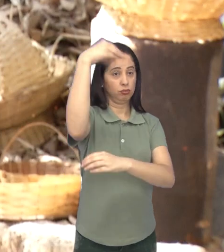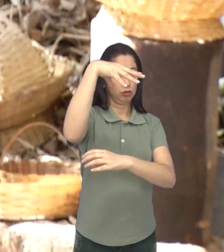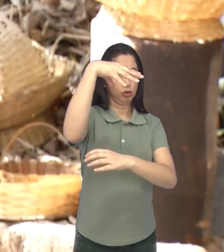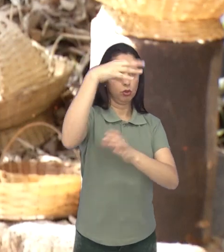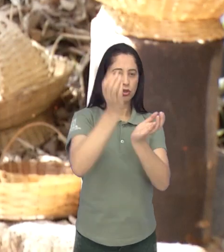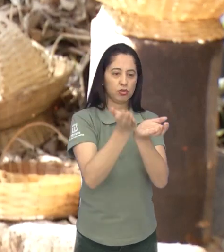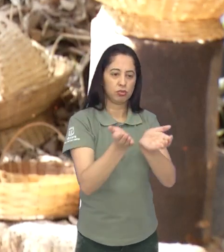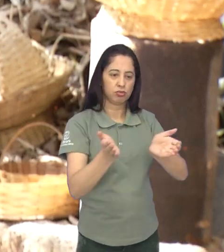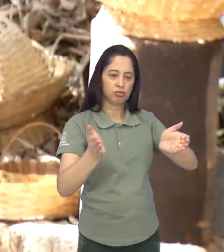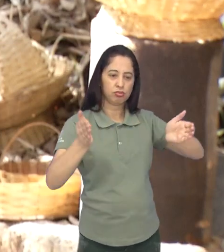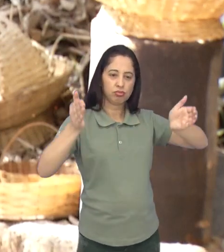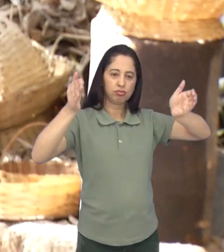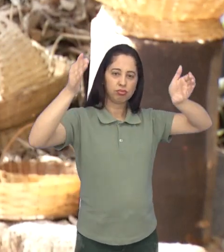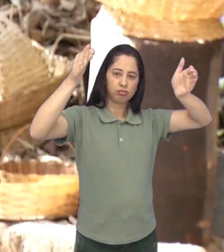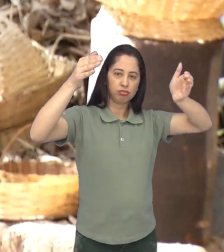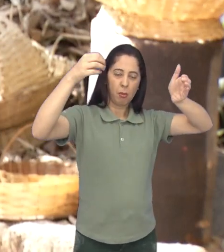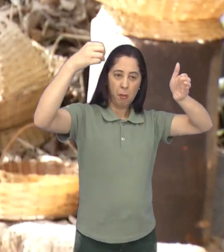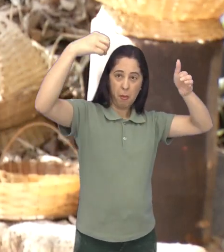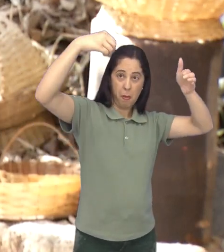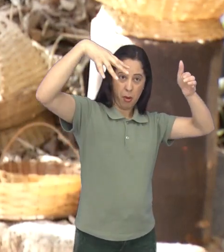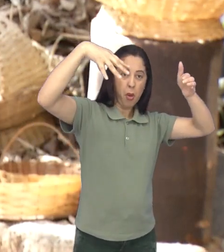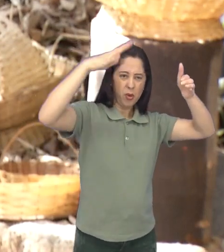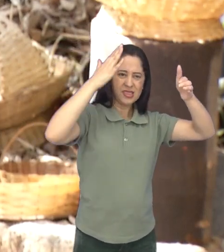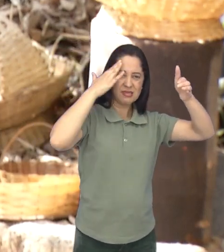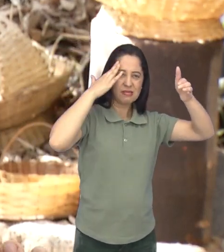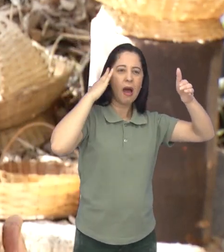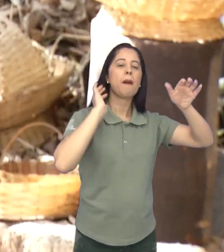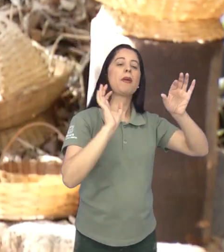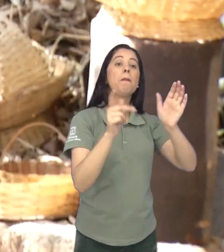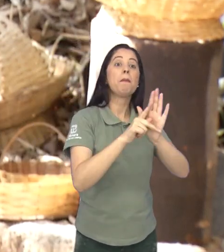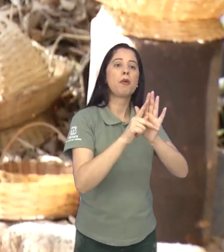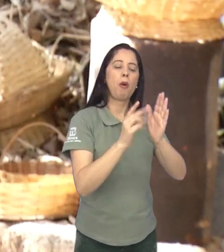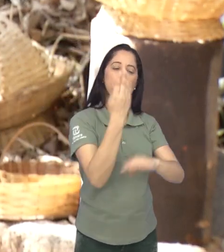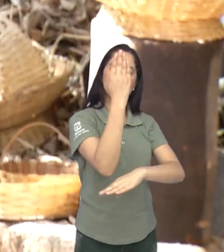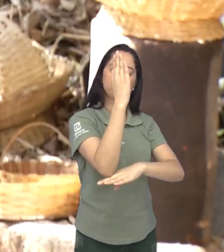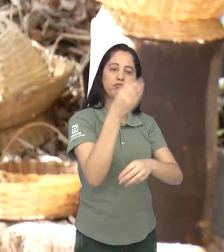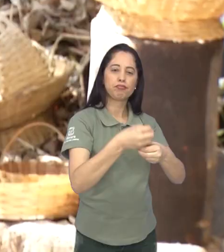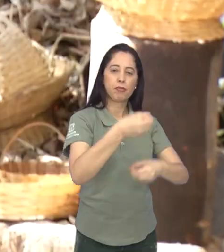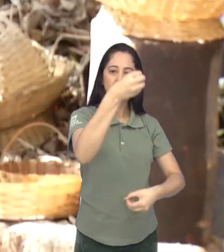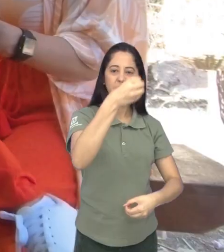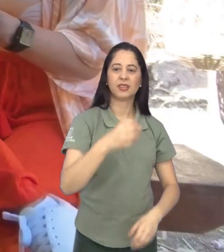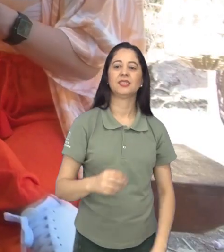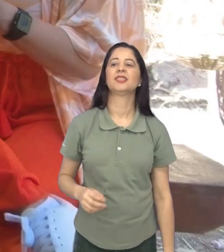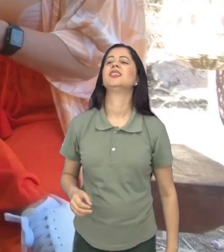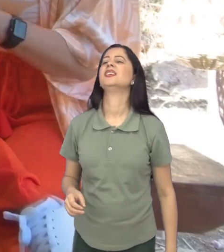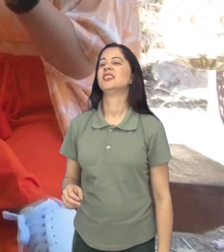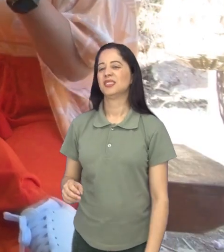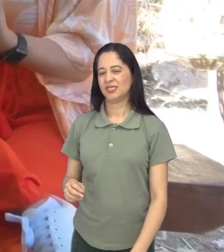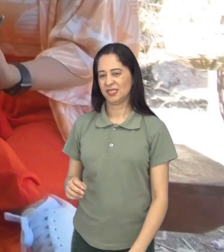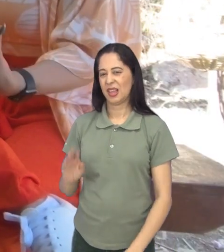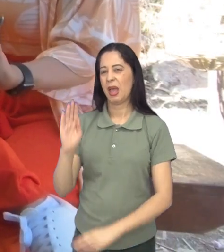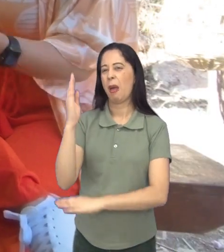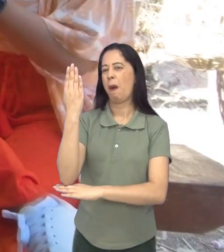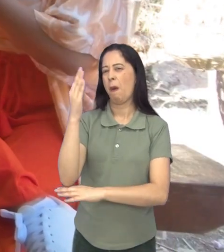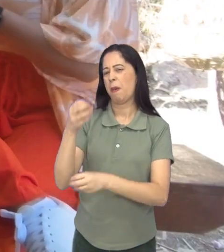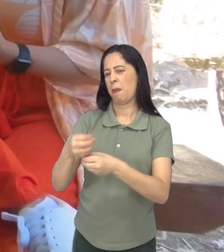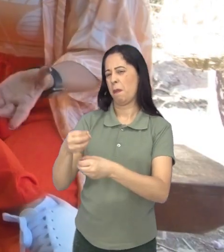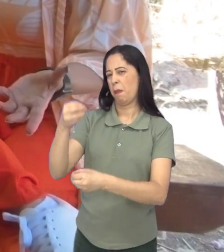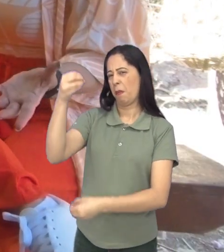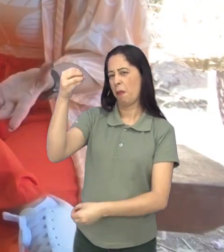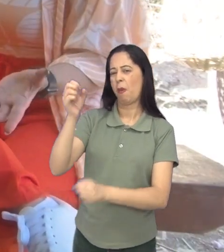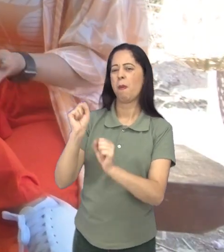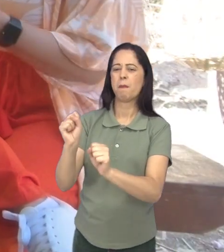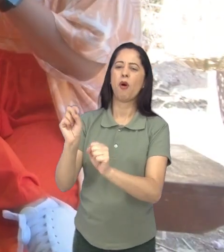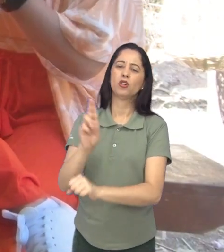uma luminária. Então eu acredito que vai ficar mais popular. O bambu, ele serve para